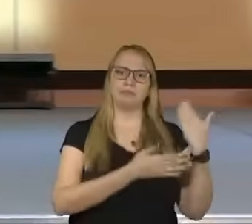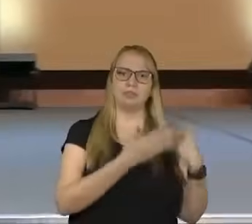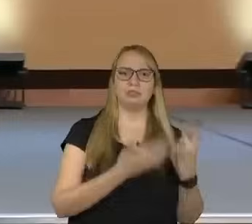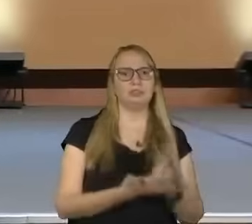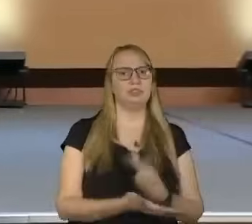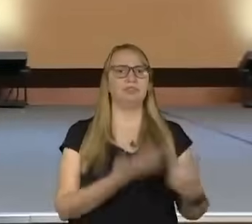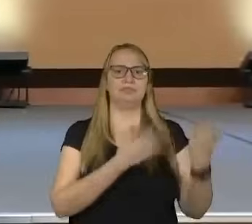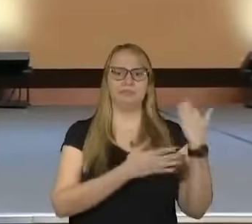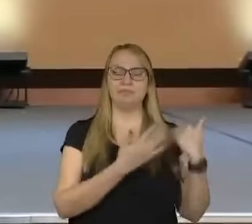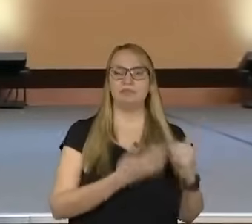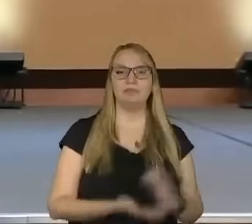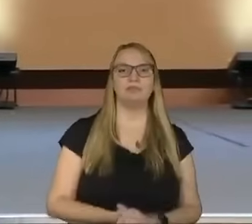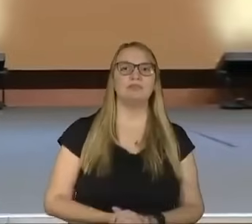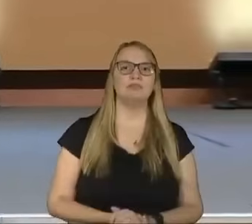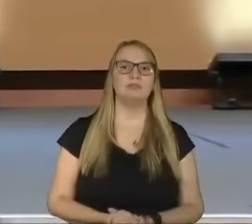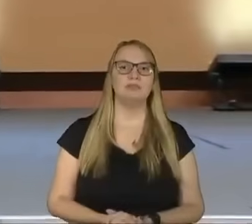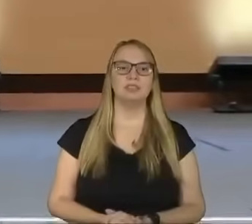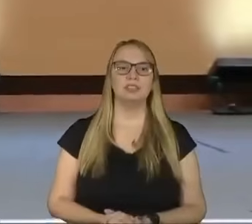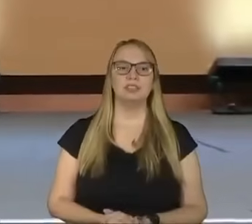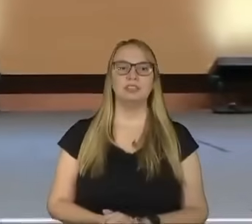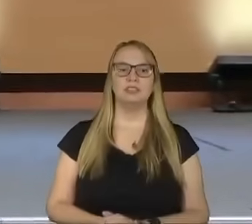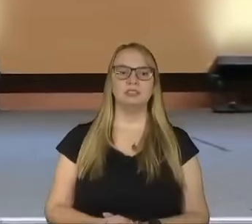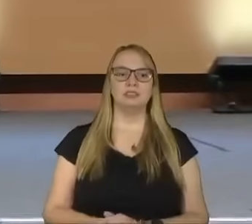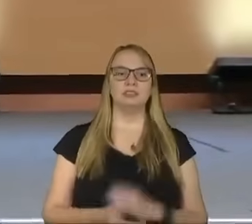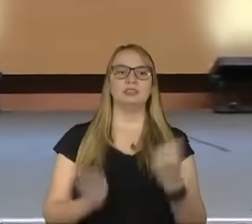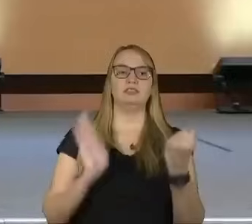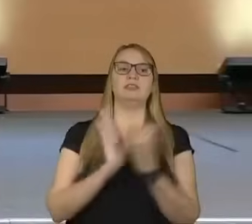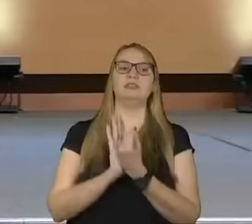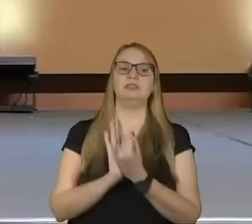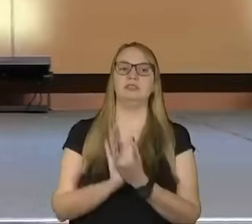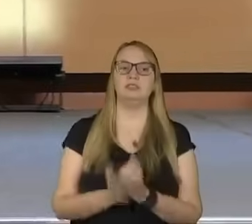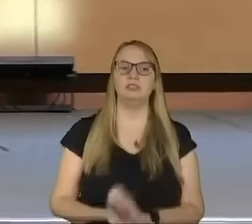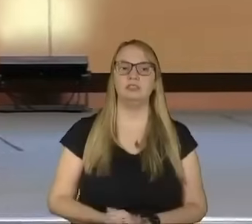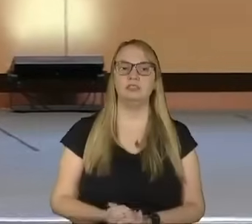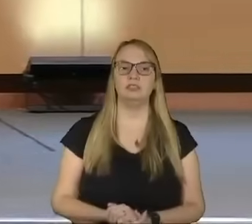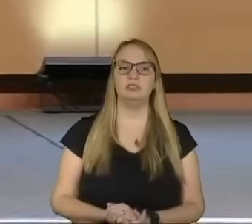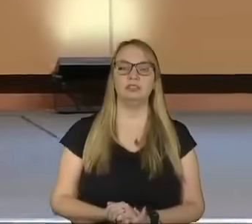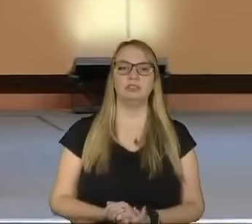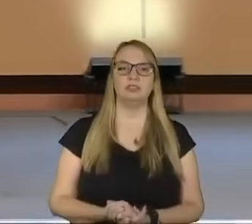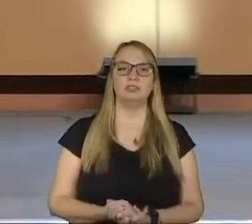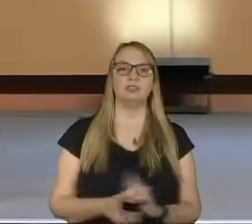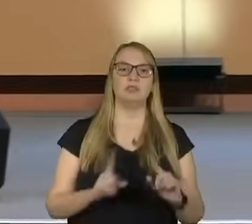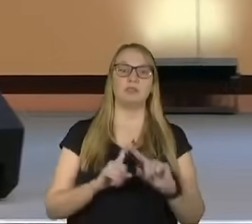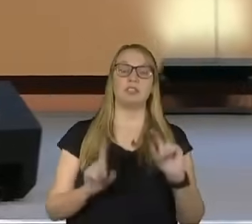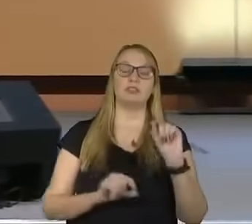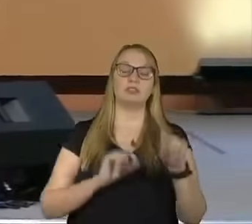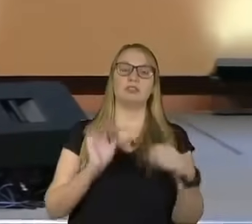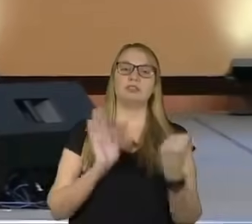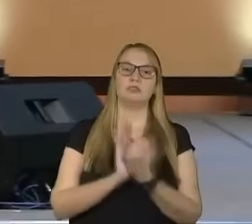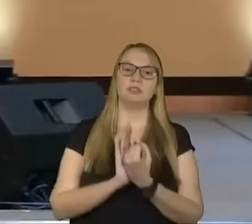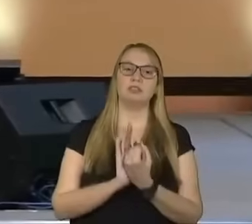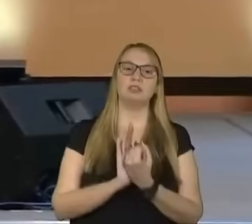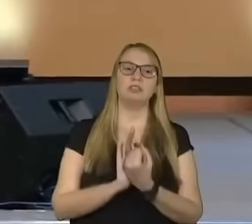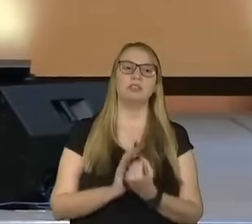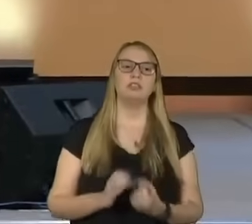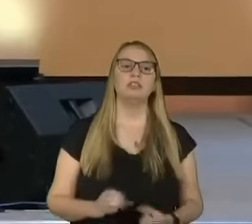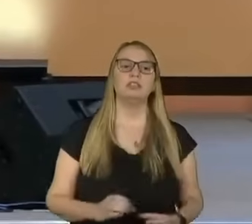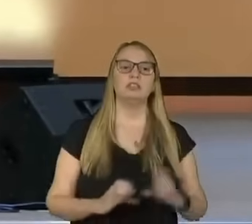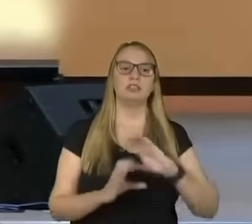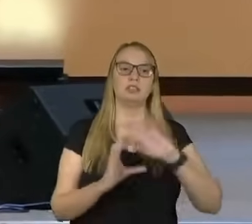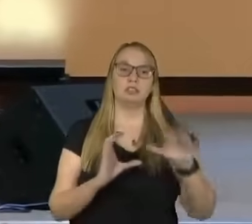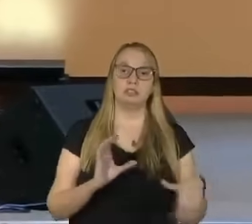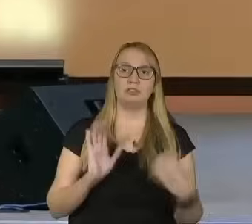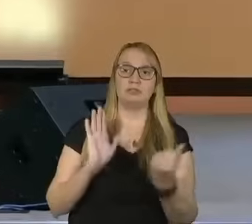foi a questão é o que marca tá as características que marcam você é isso